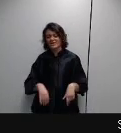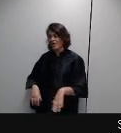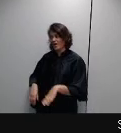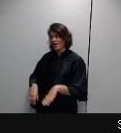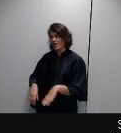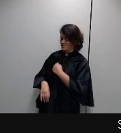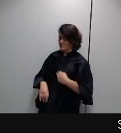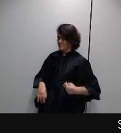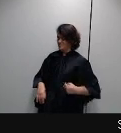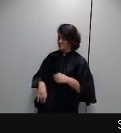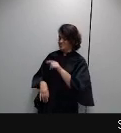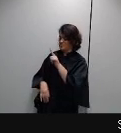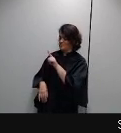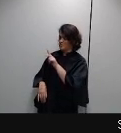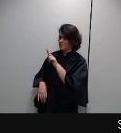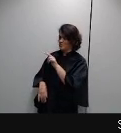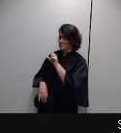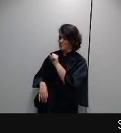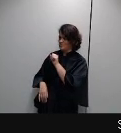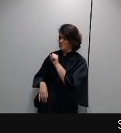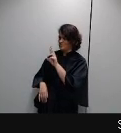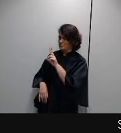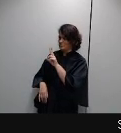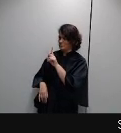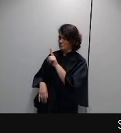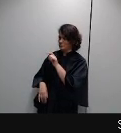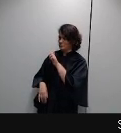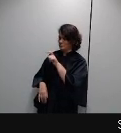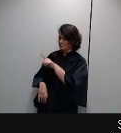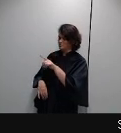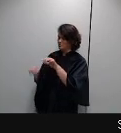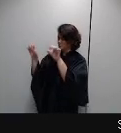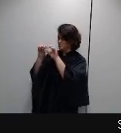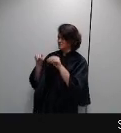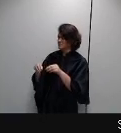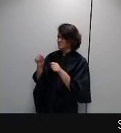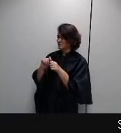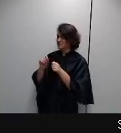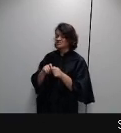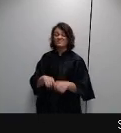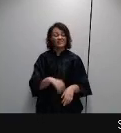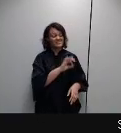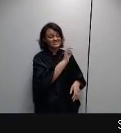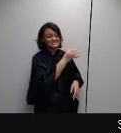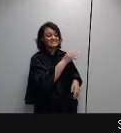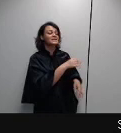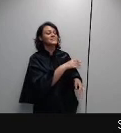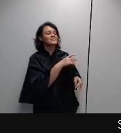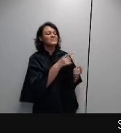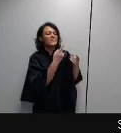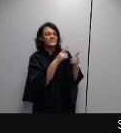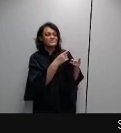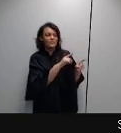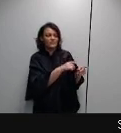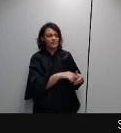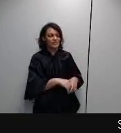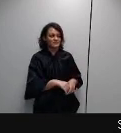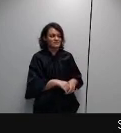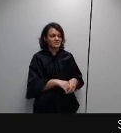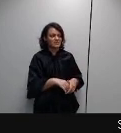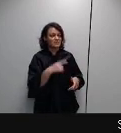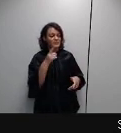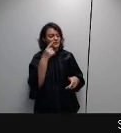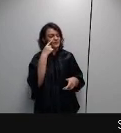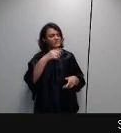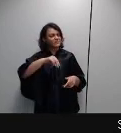comentário no sistema sobre isso é fiz mas eu fiz esse comentário provocado porque aí eu fui resgatar o histórico